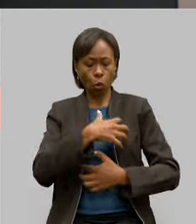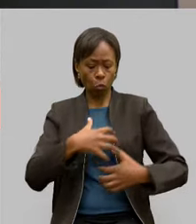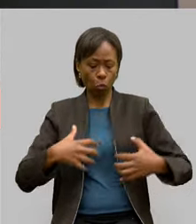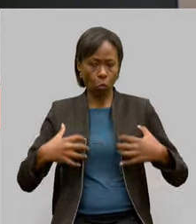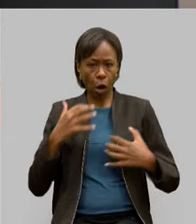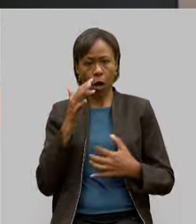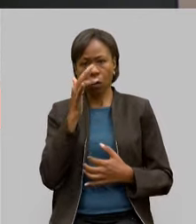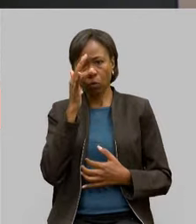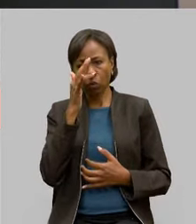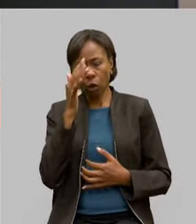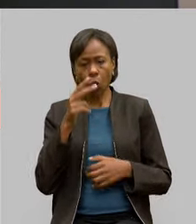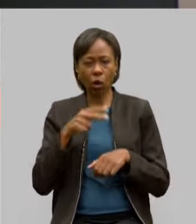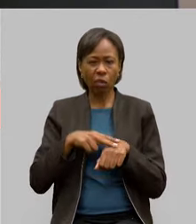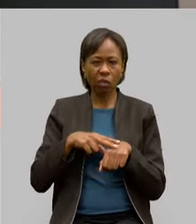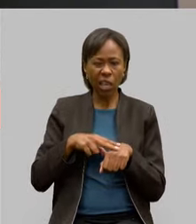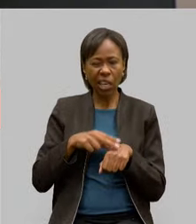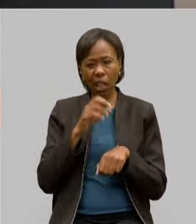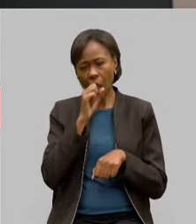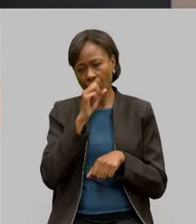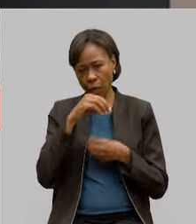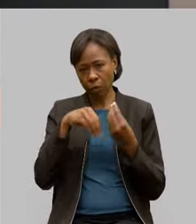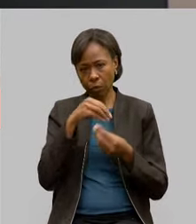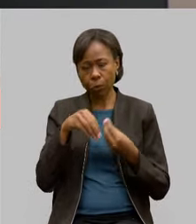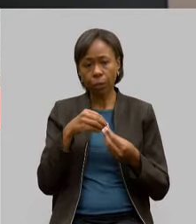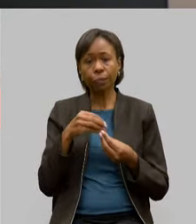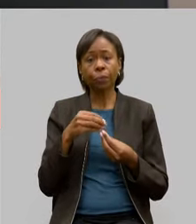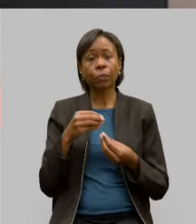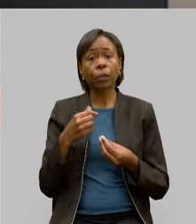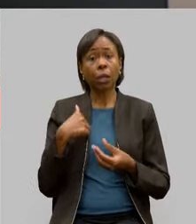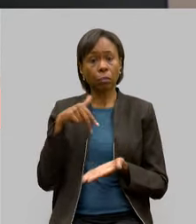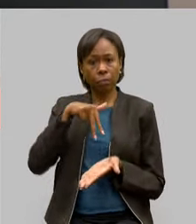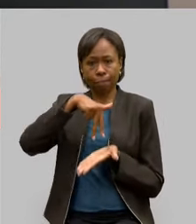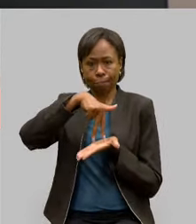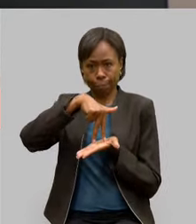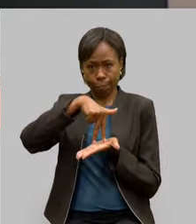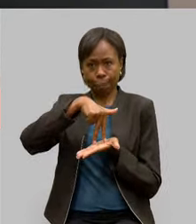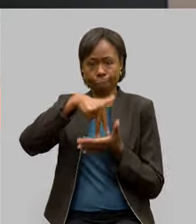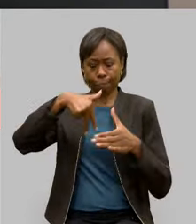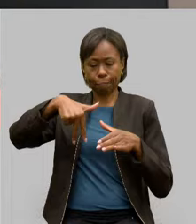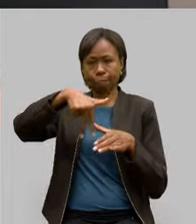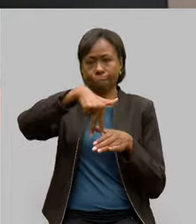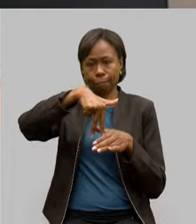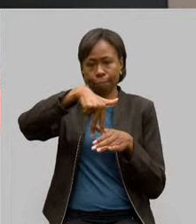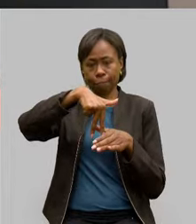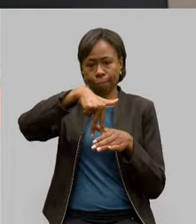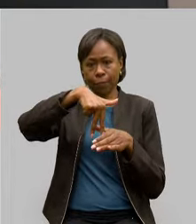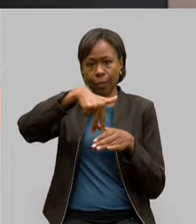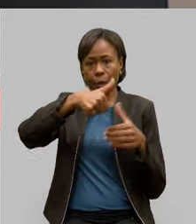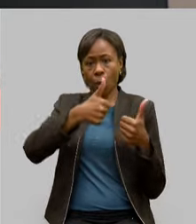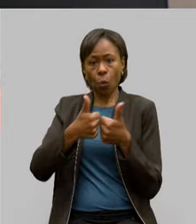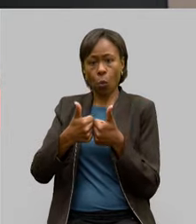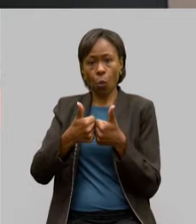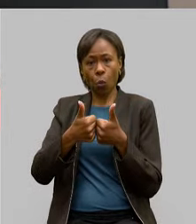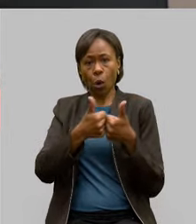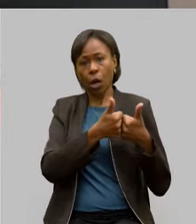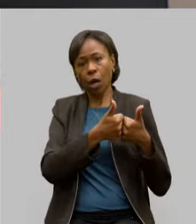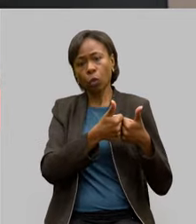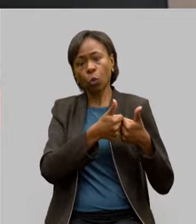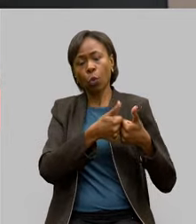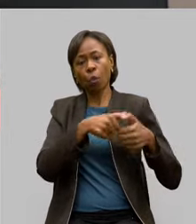verdeados e alaranjados tô aqui em pé né na plenária do lado direito de uma mesa que